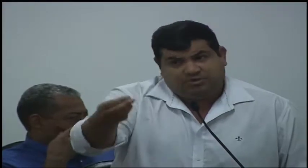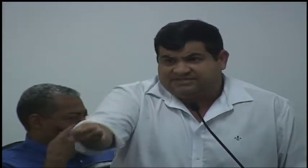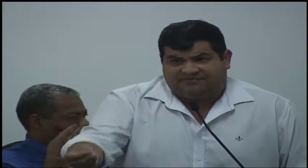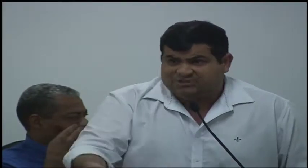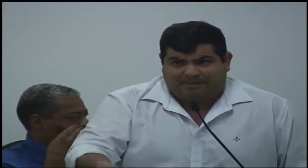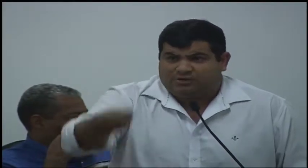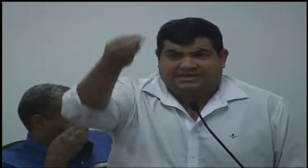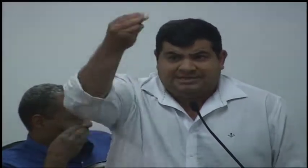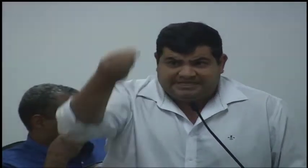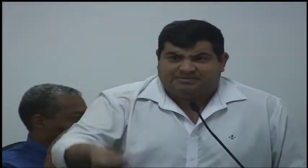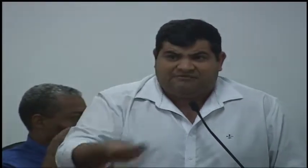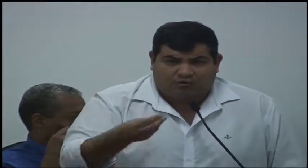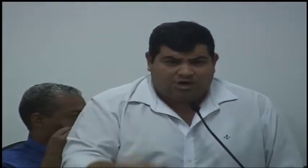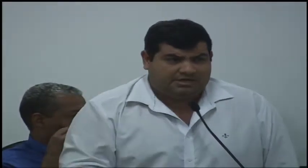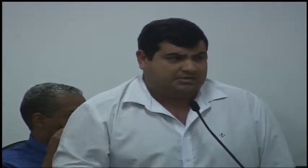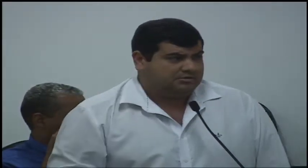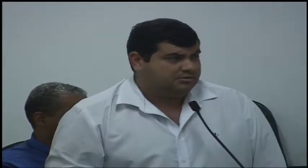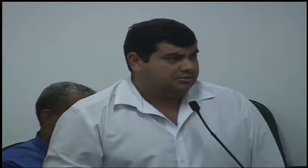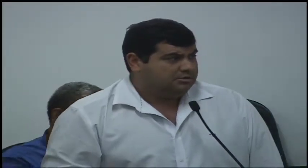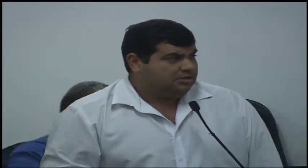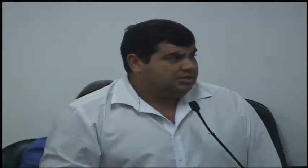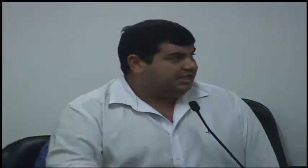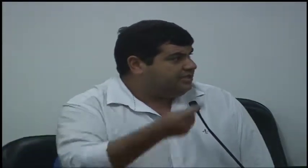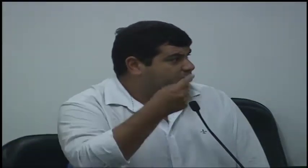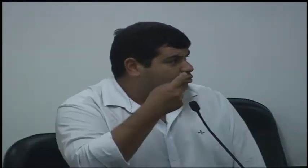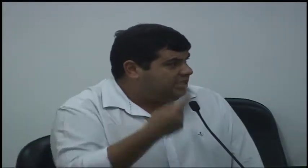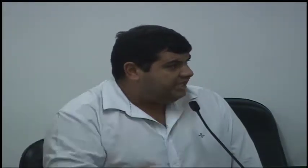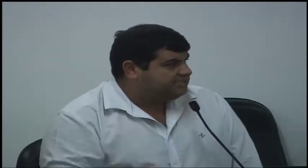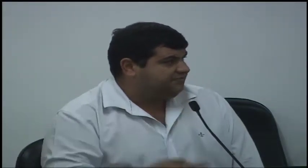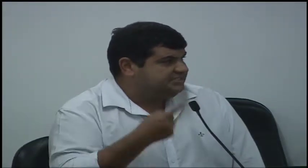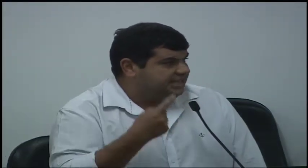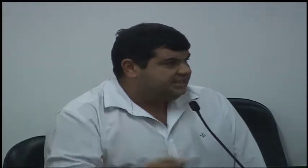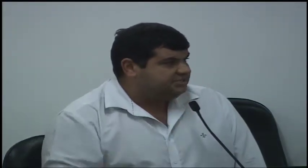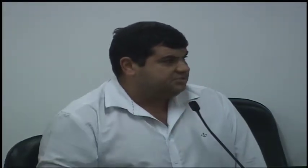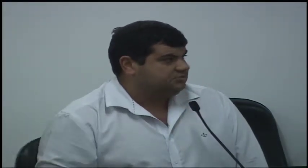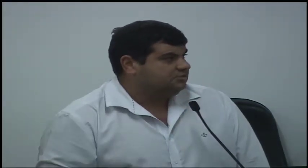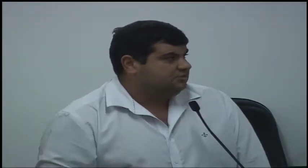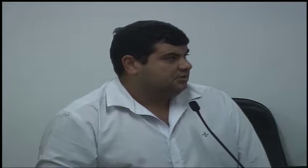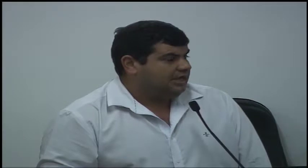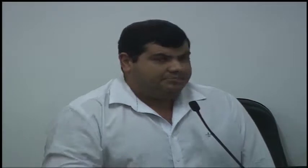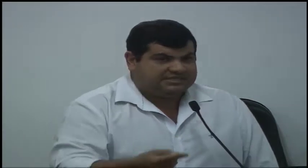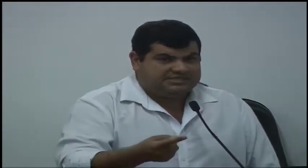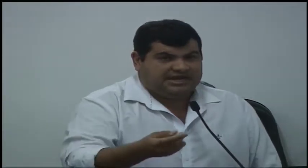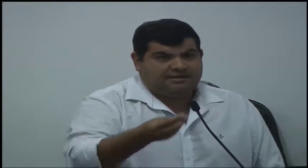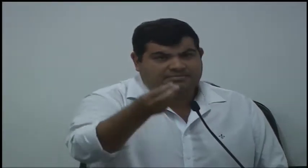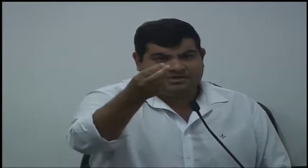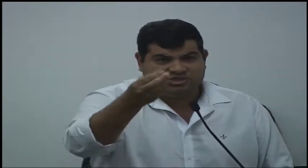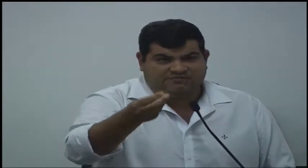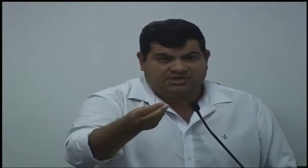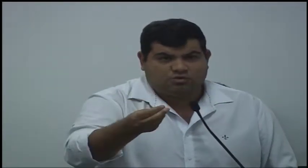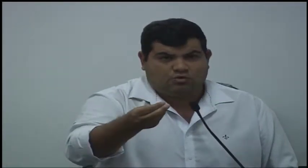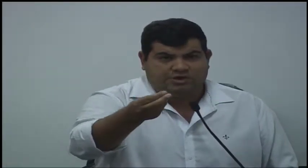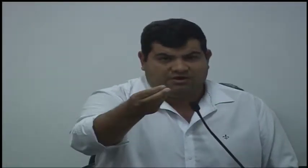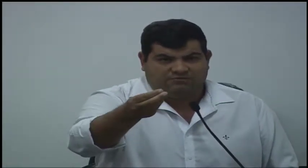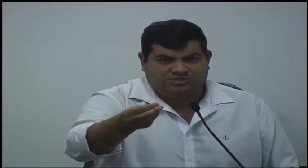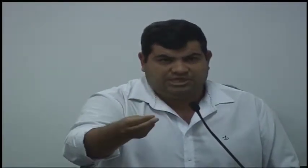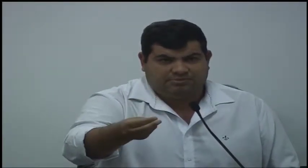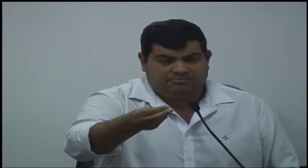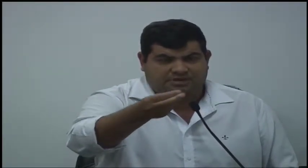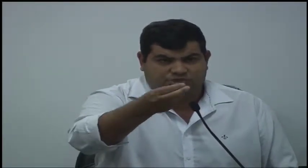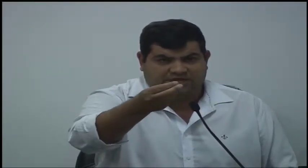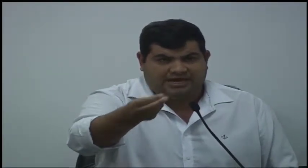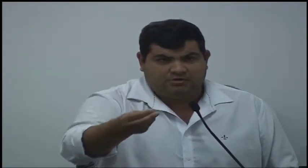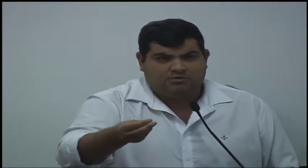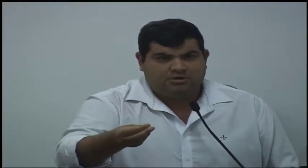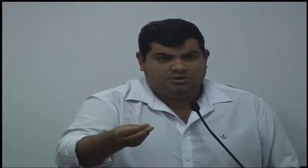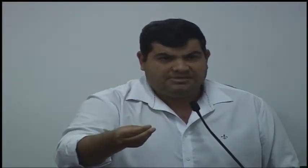crianças, a polícia vai fazer o papel dela da mesma forma. E é imprudente se fizerem isso. Apesar, Marco Xavier, de concordar com você que